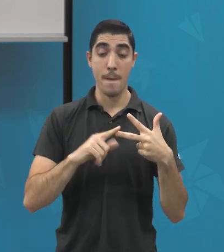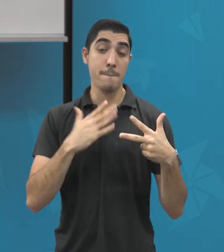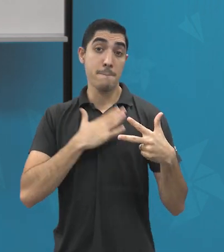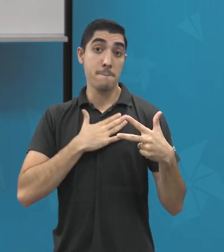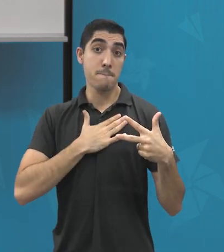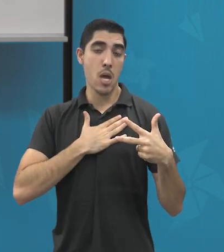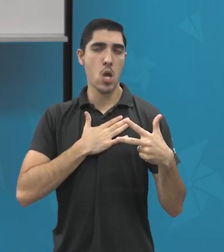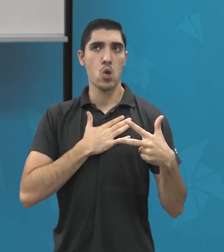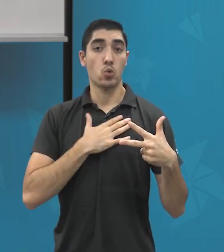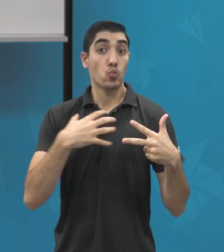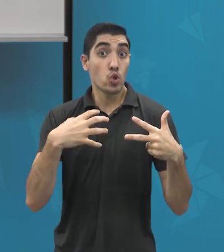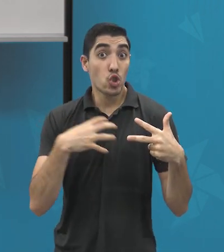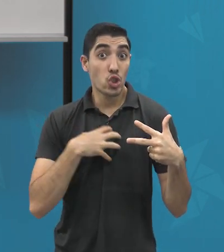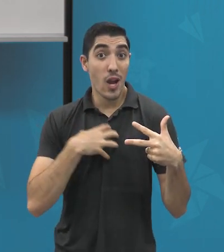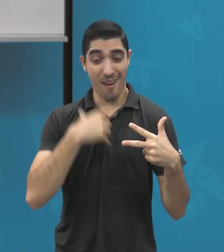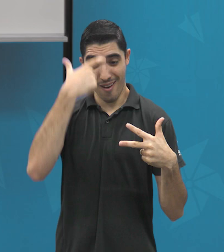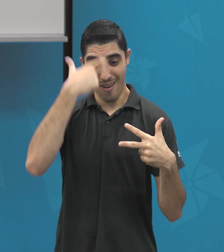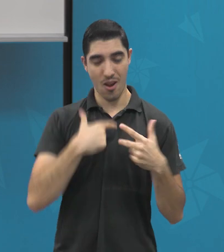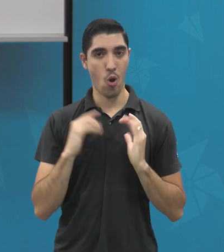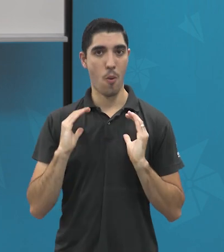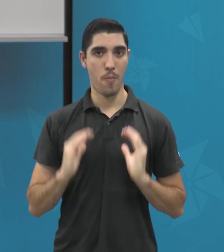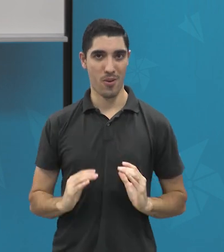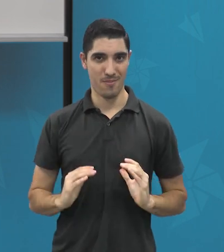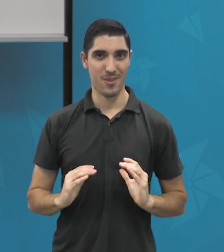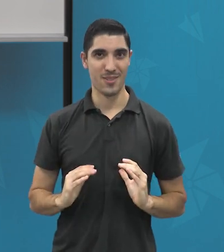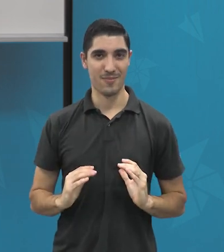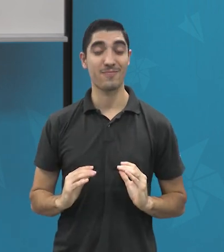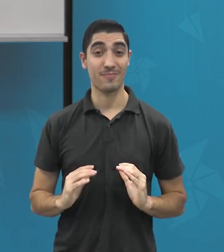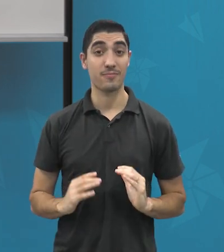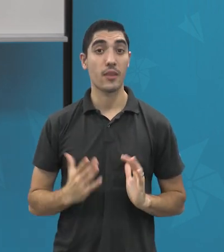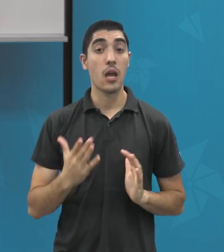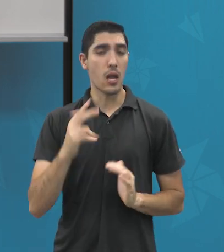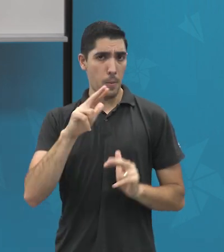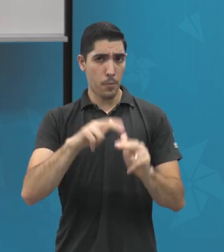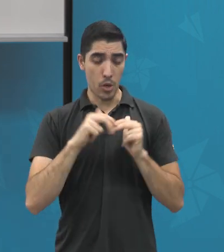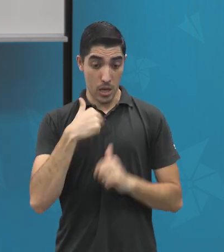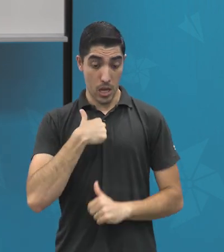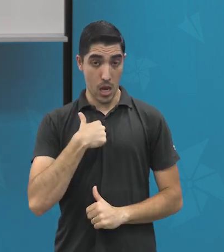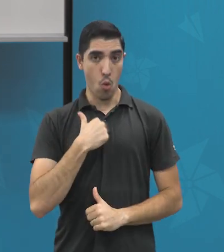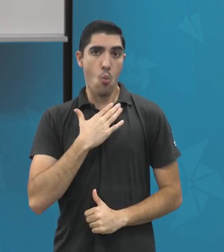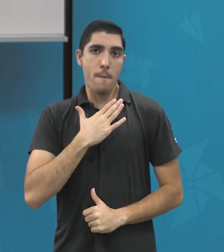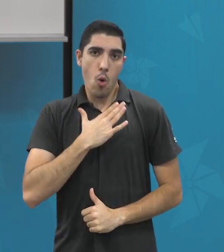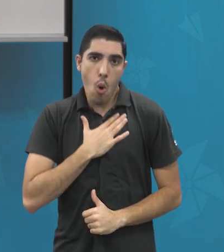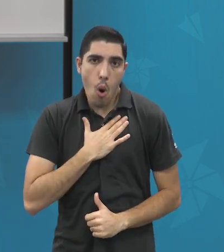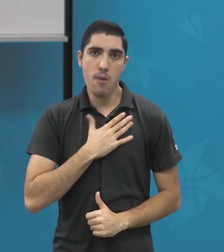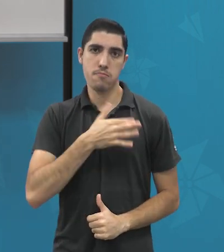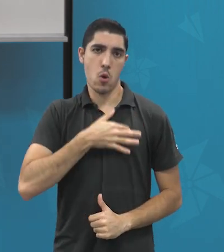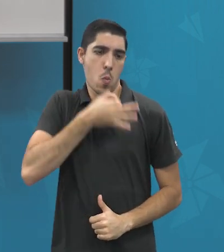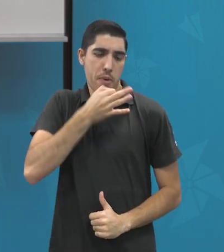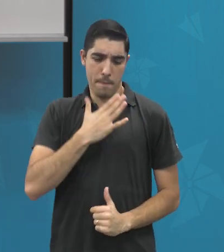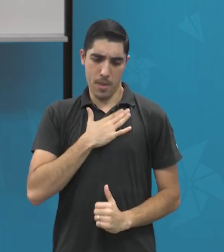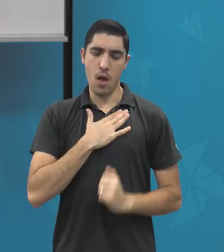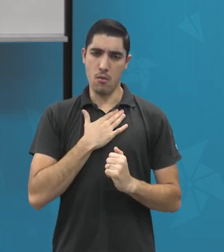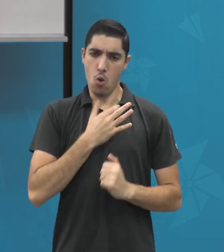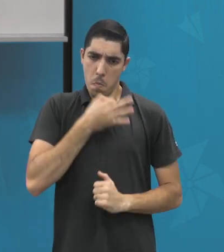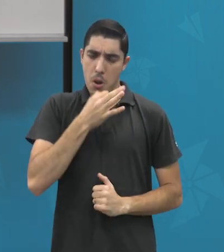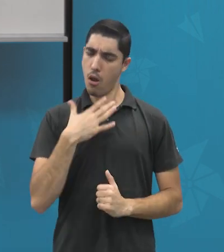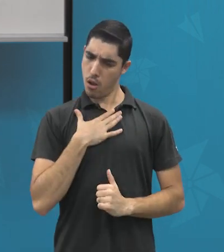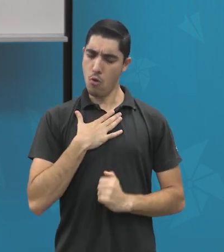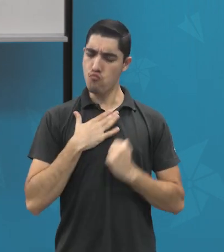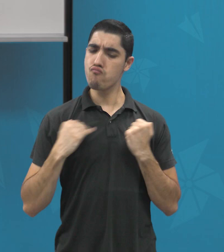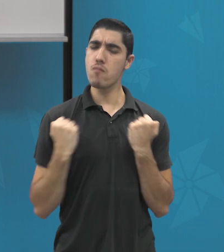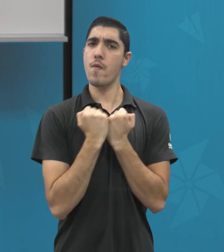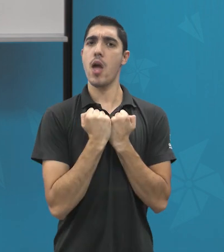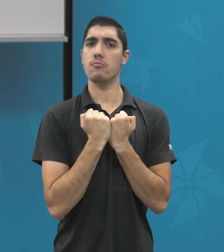que defendê-las produz uma espécie de bem-estar, produz uma situação